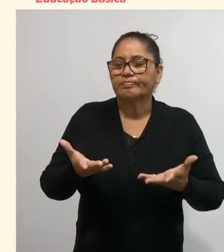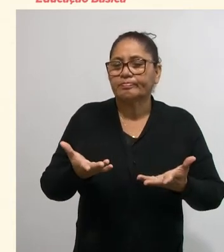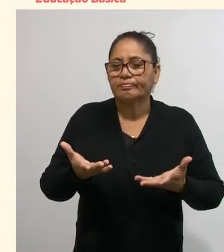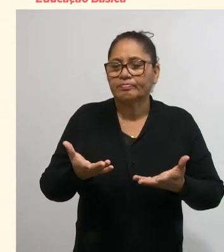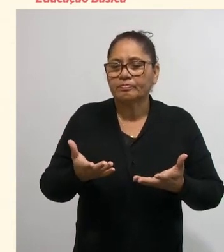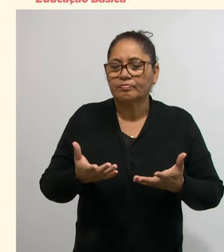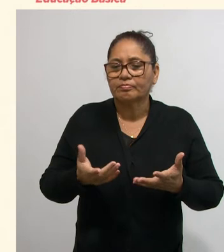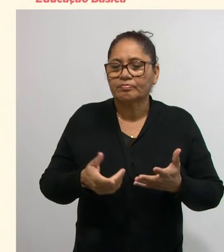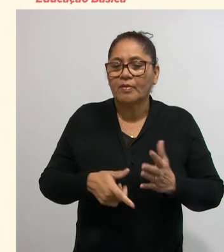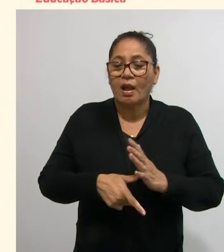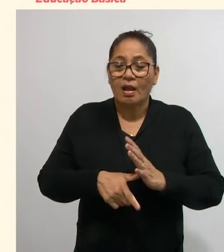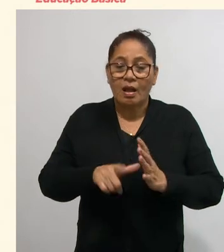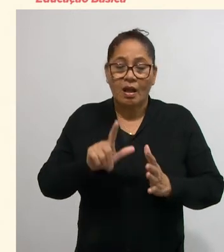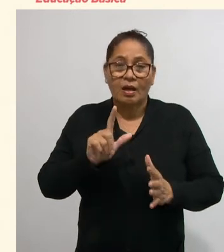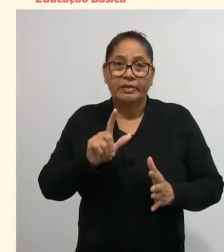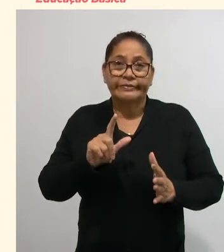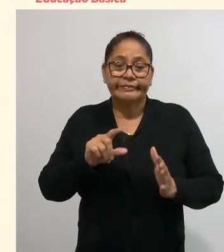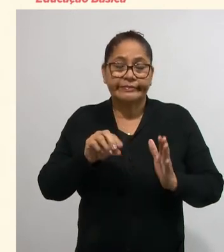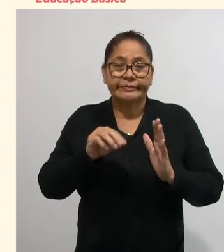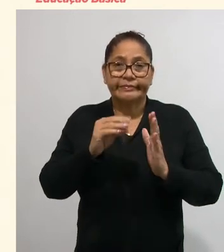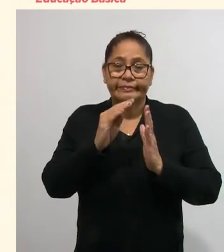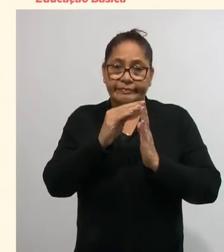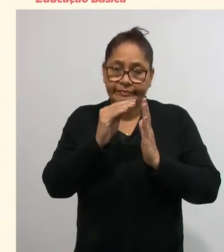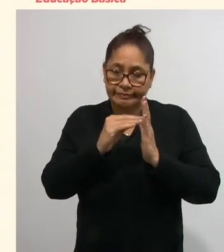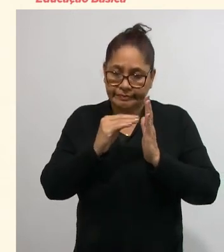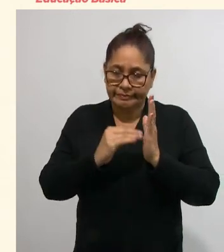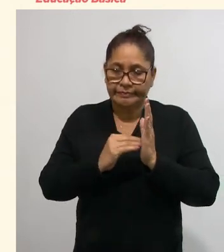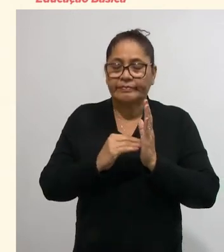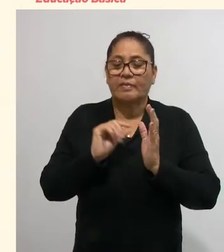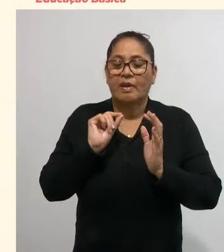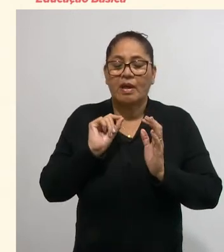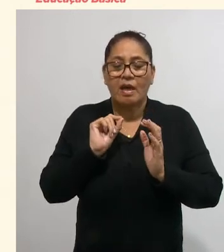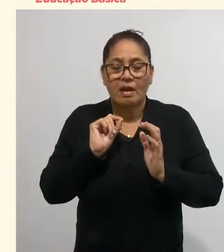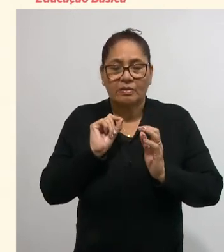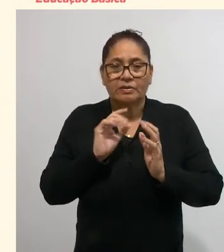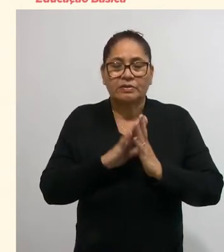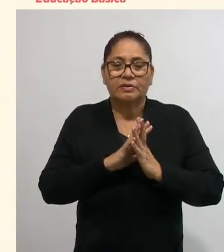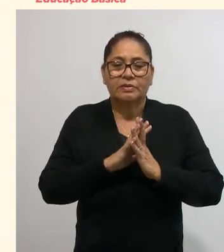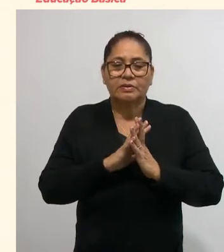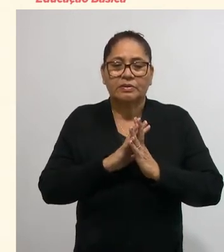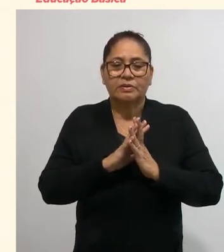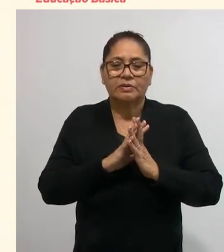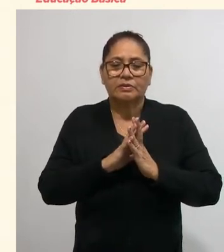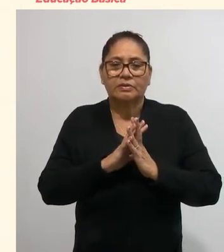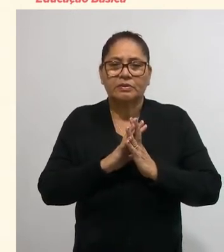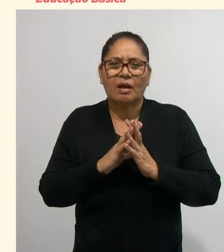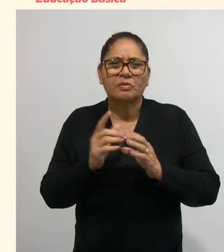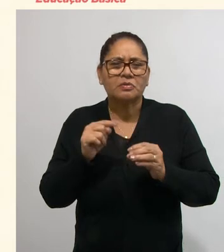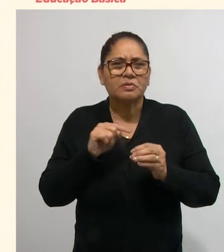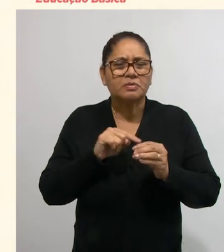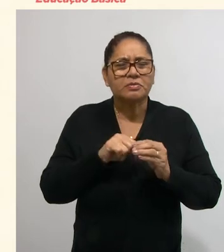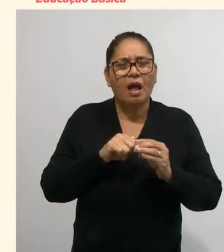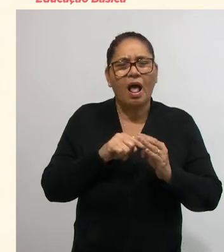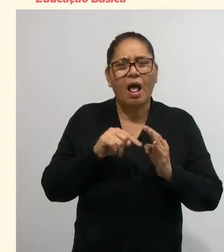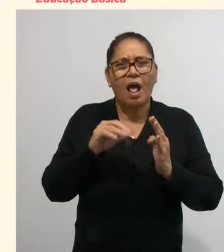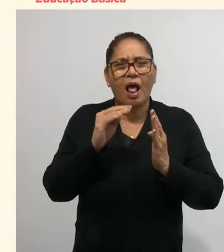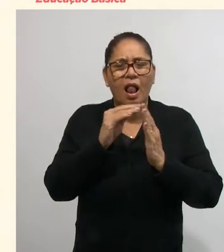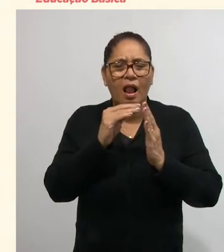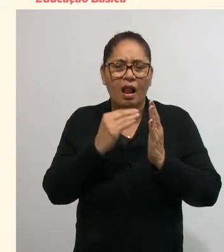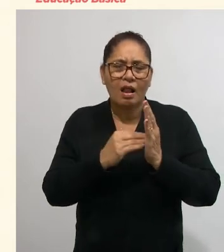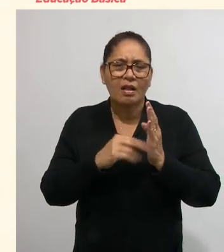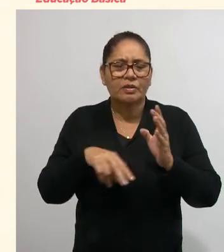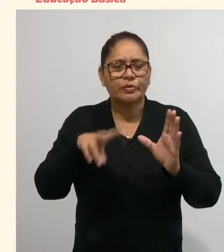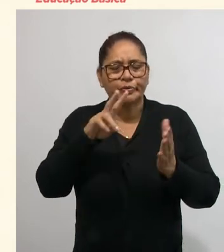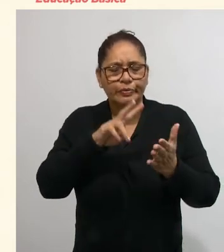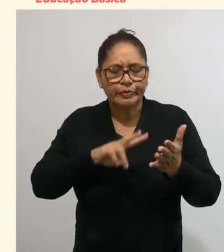e a antes vamos ver que a nossa metodologia ela está bem voltada pro metodologia